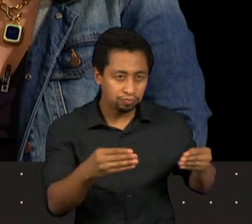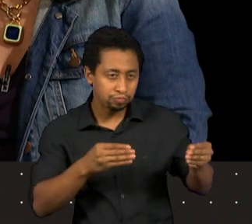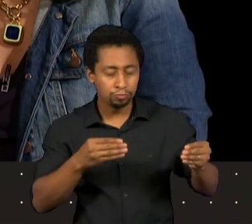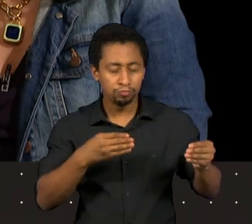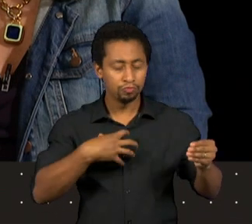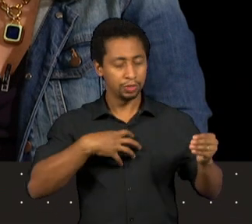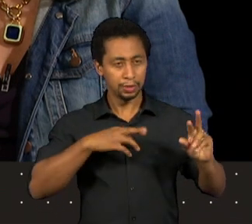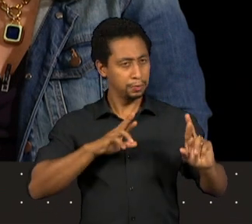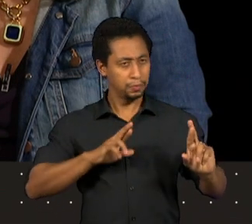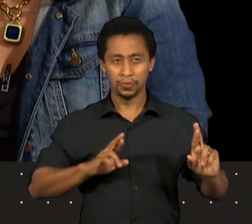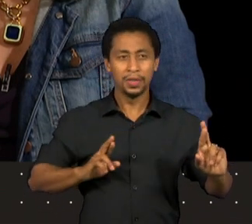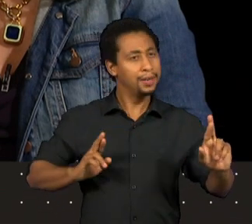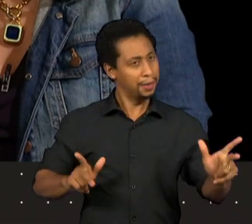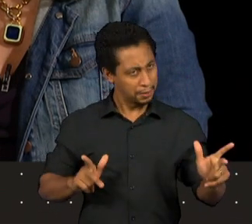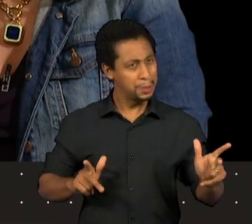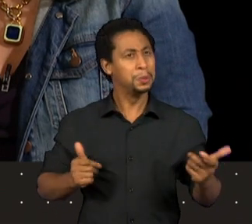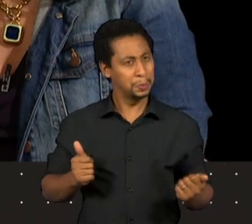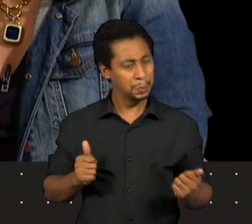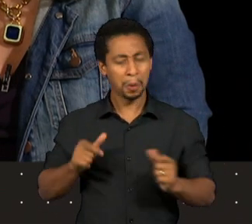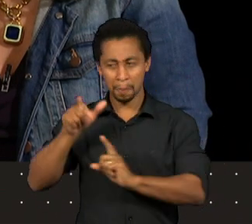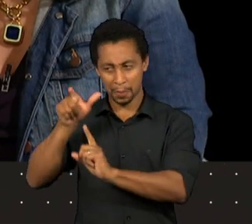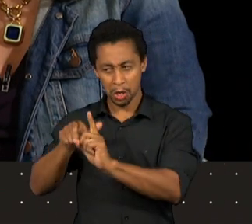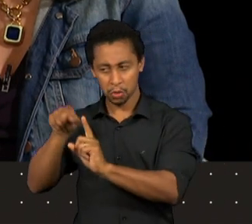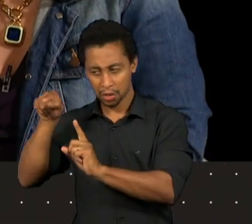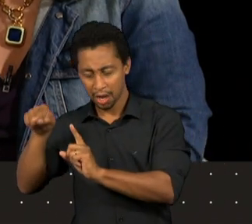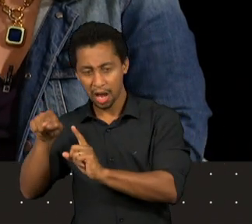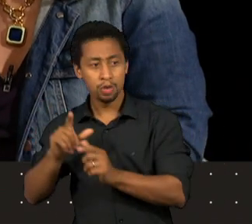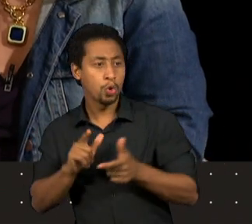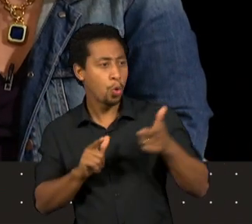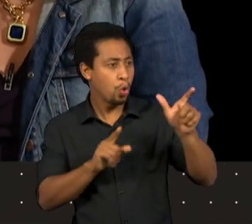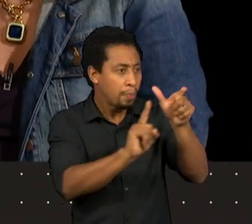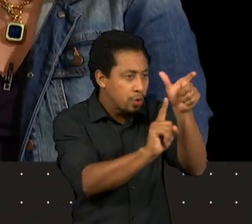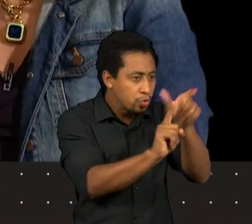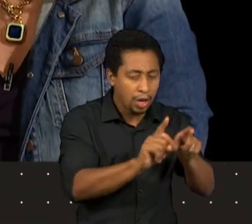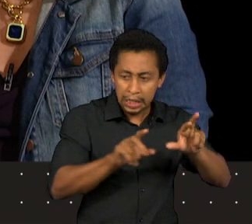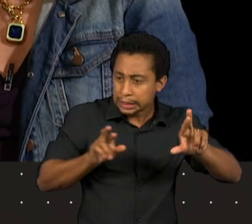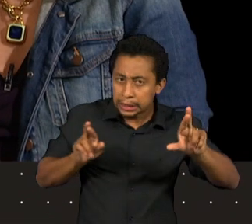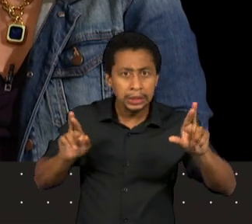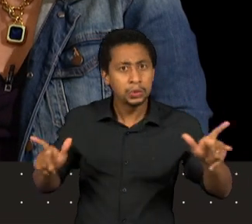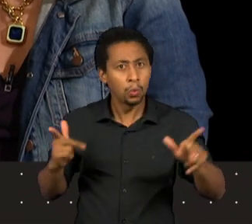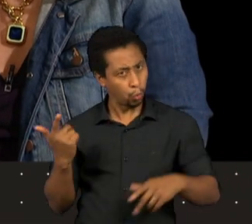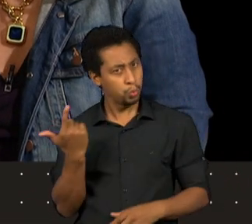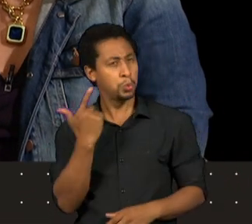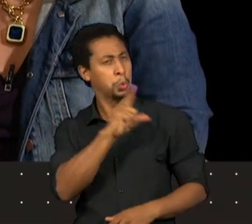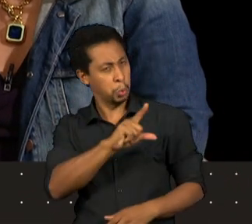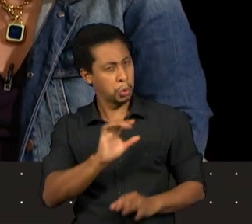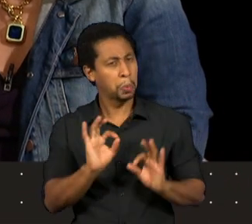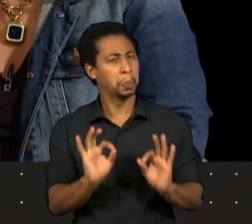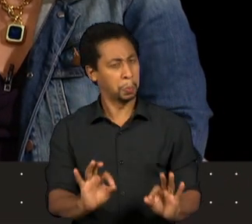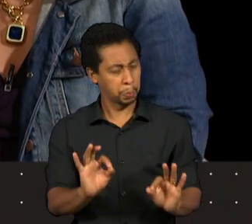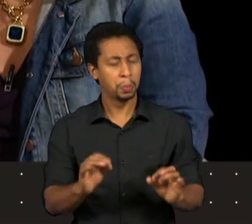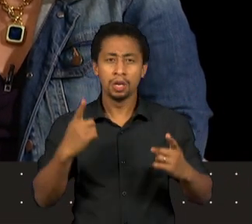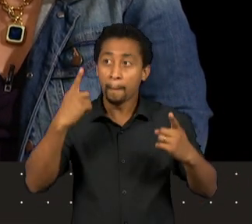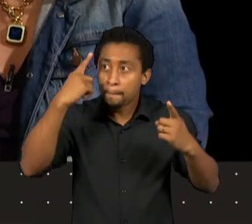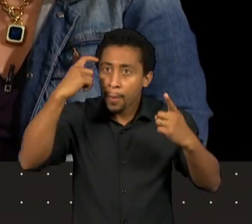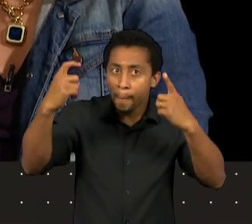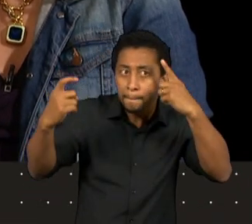diferente de um personagem para outro, ou seja, ela criava personagens independente de